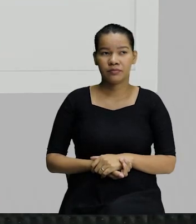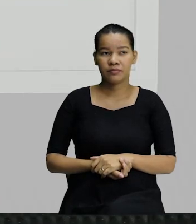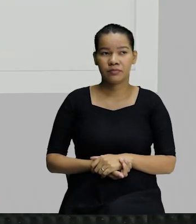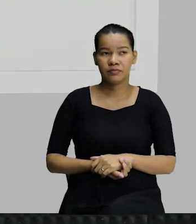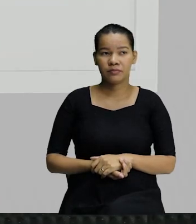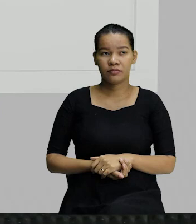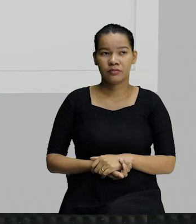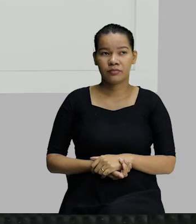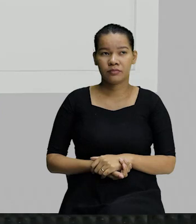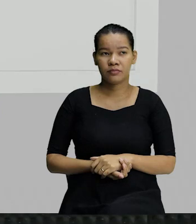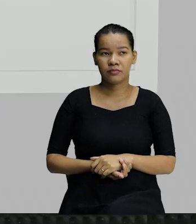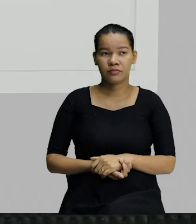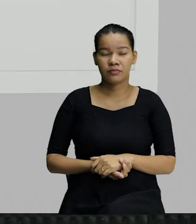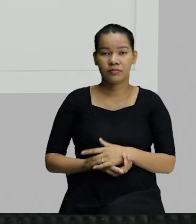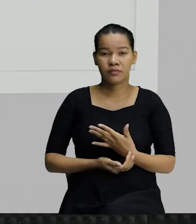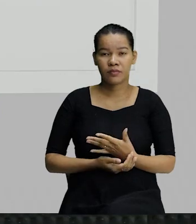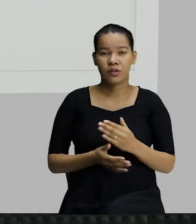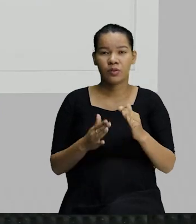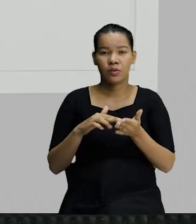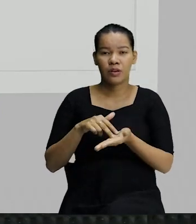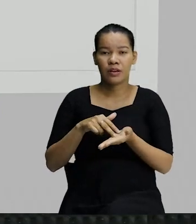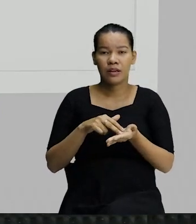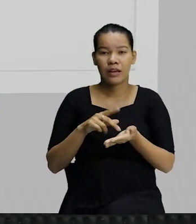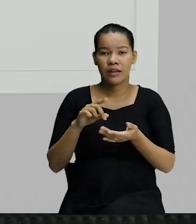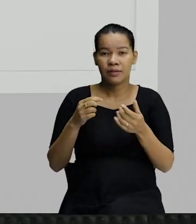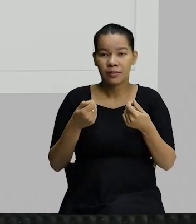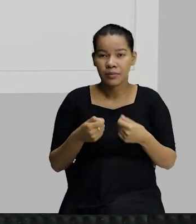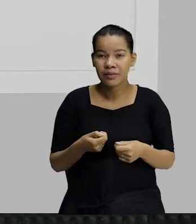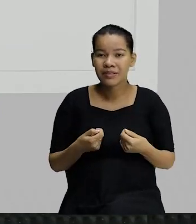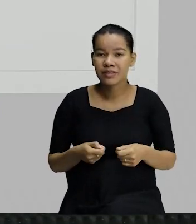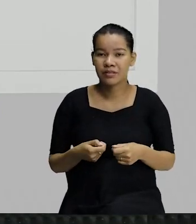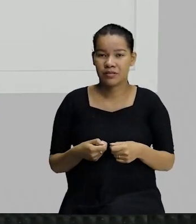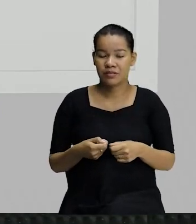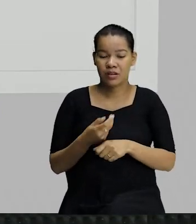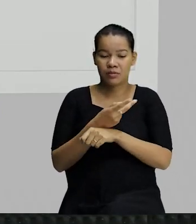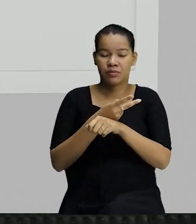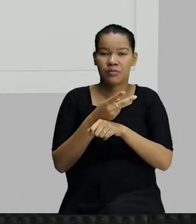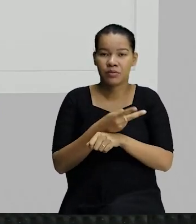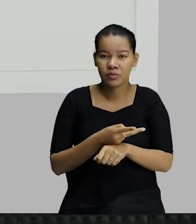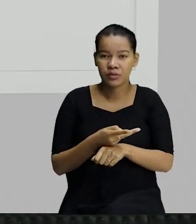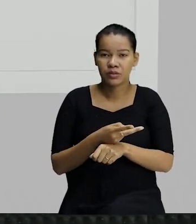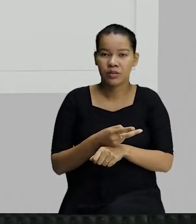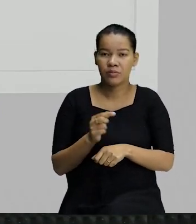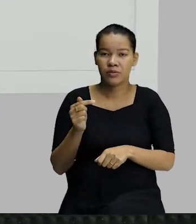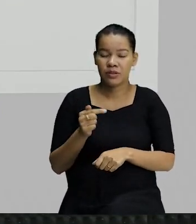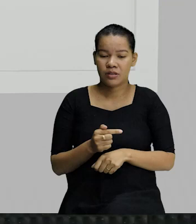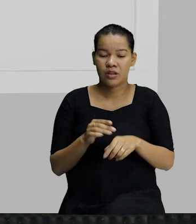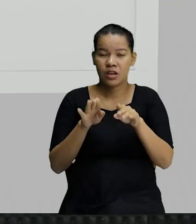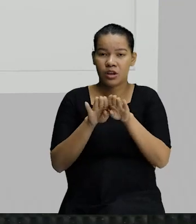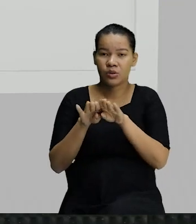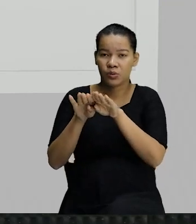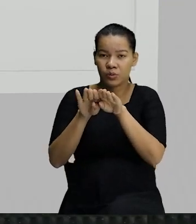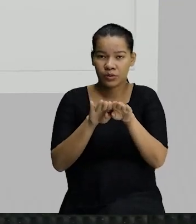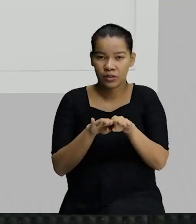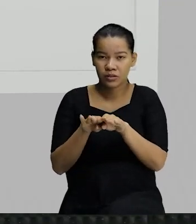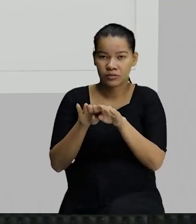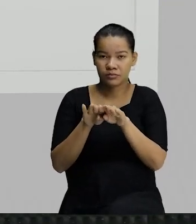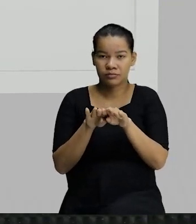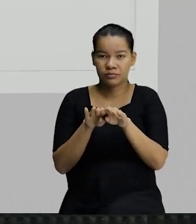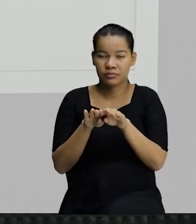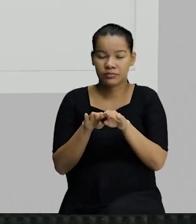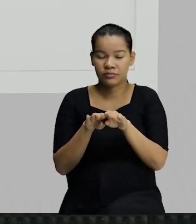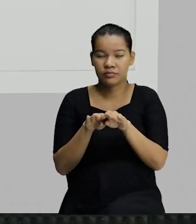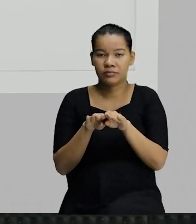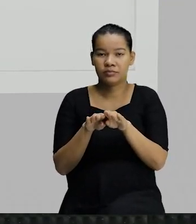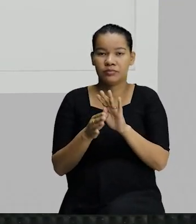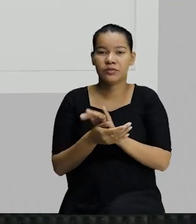Ok? Então, o equilíbrio é necessário. A busca por esta equidade, né? A busca por